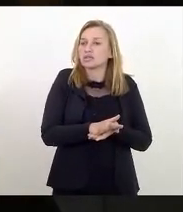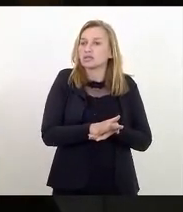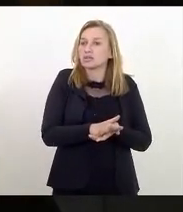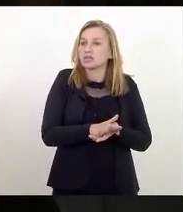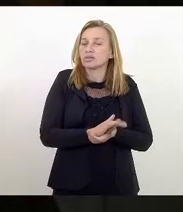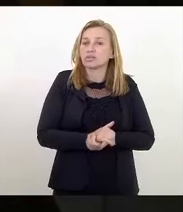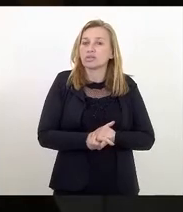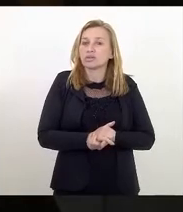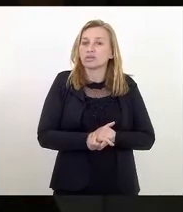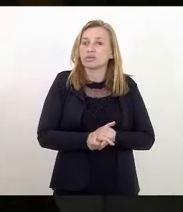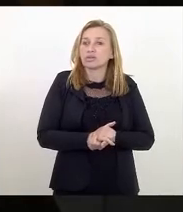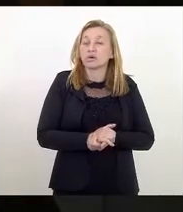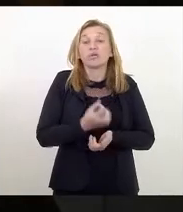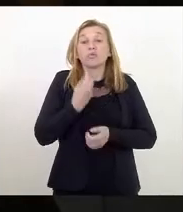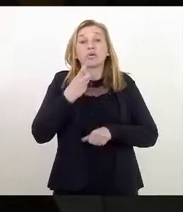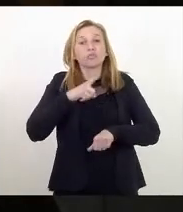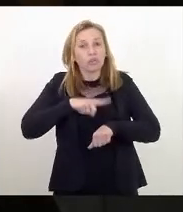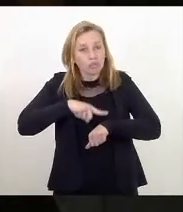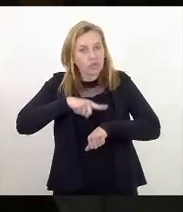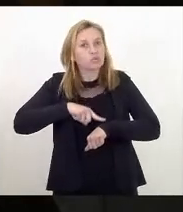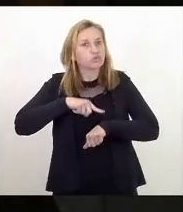em bom momento,